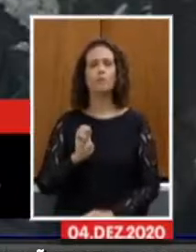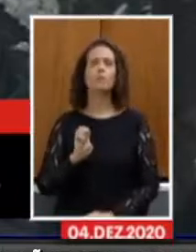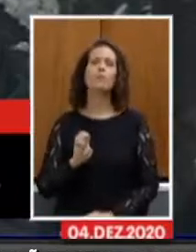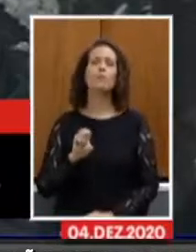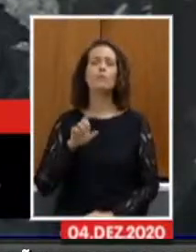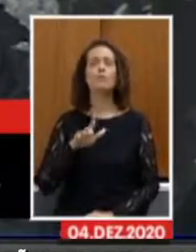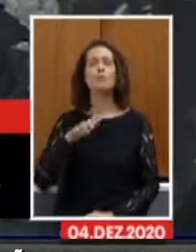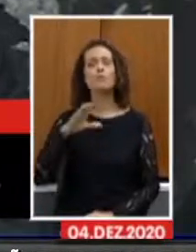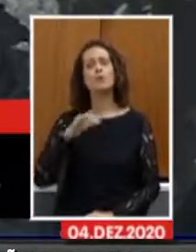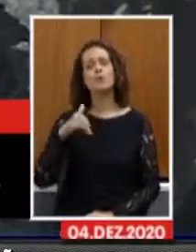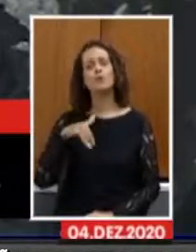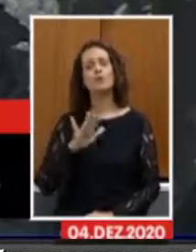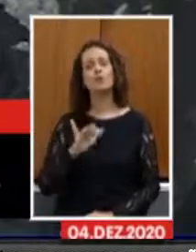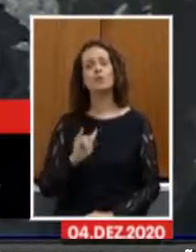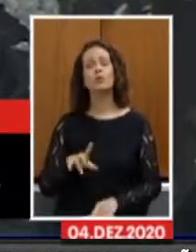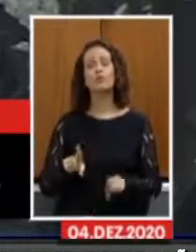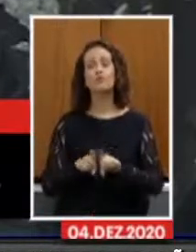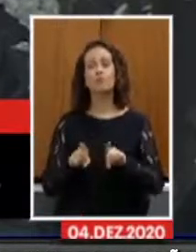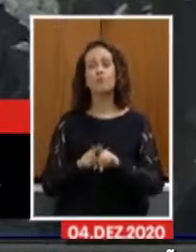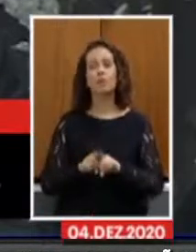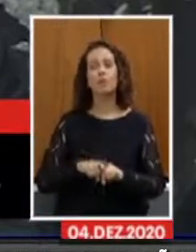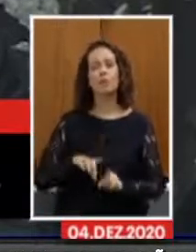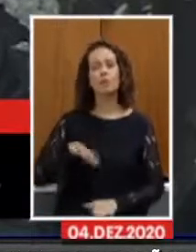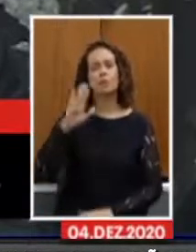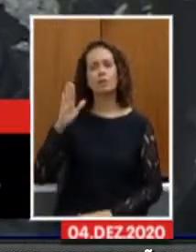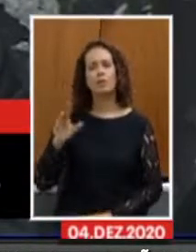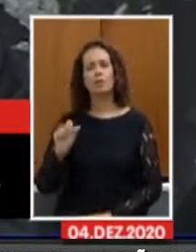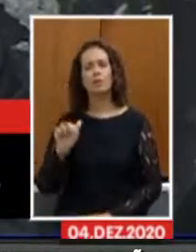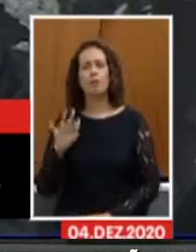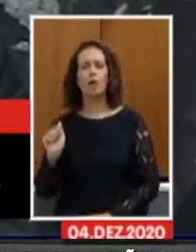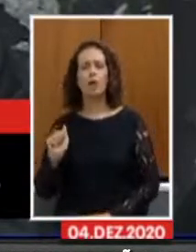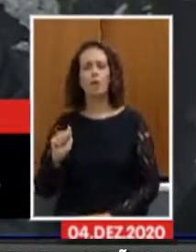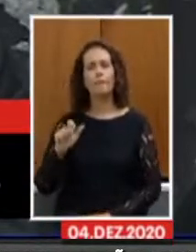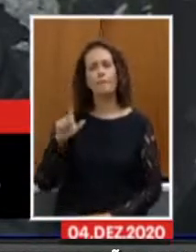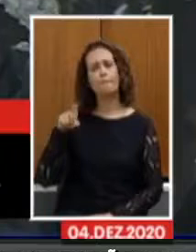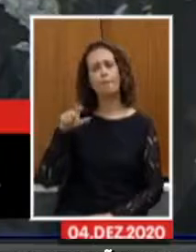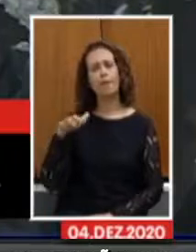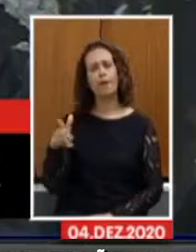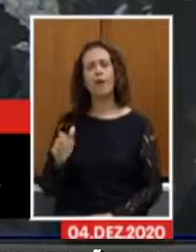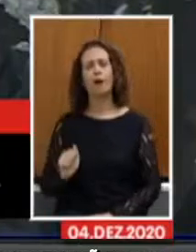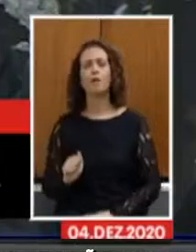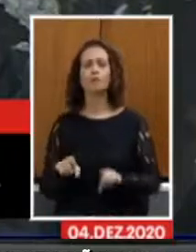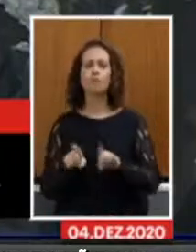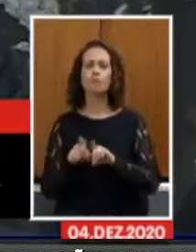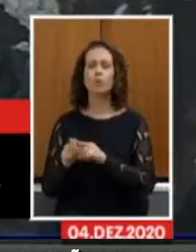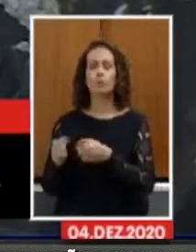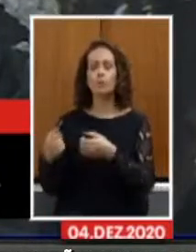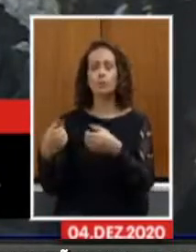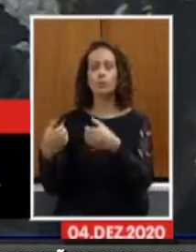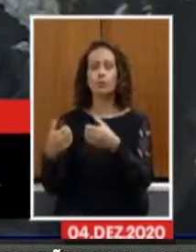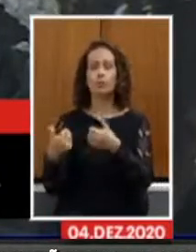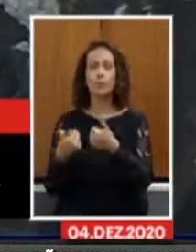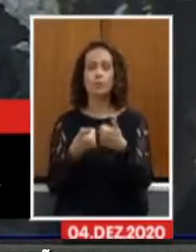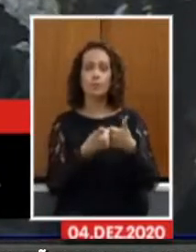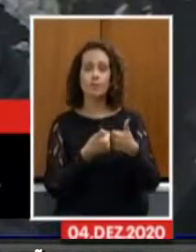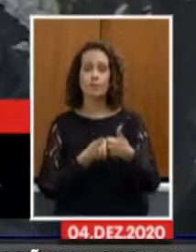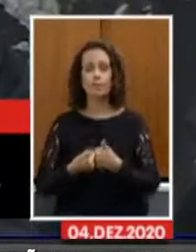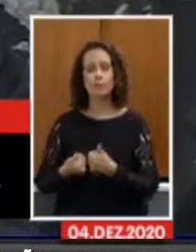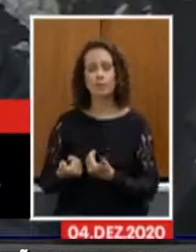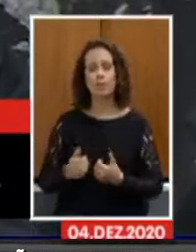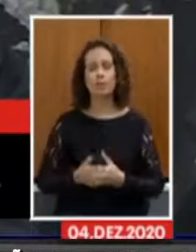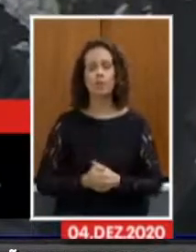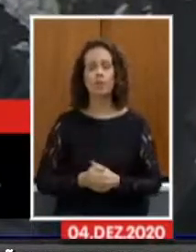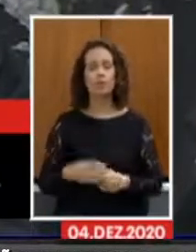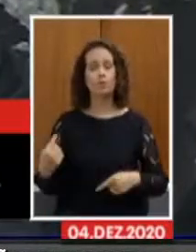da área do Parque Estadual da Serra do Papagaio, localizados nos municípios de Airooca, Lagoa, Baipendi, Itamonte e Pouso Alto.